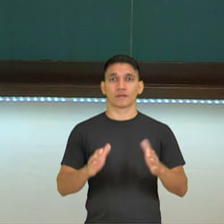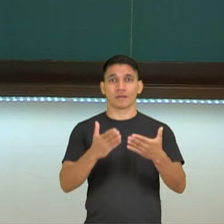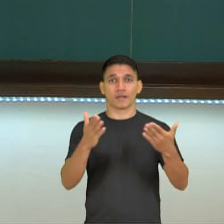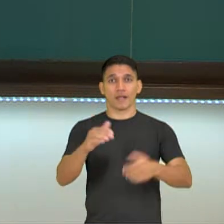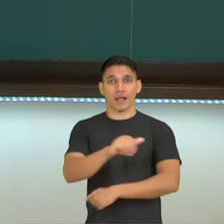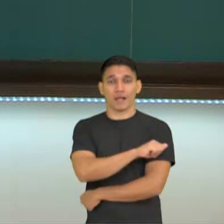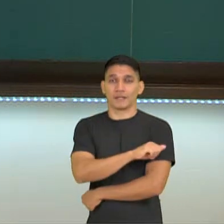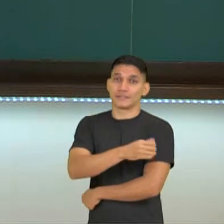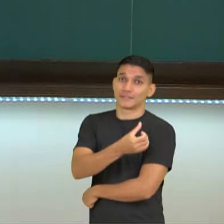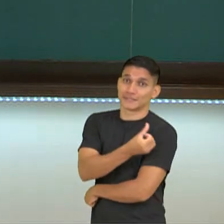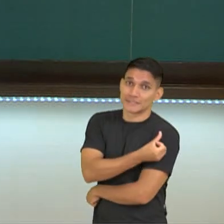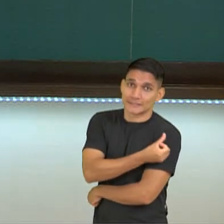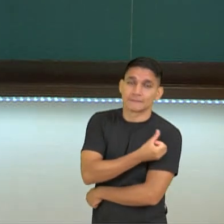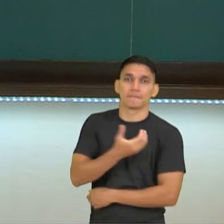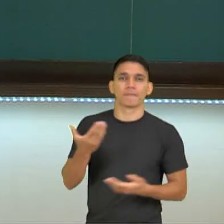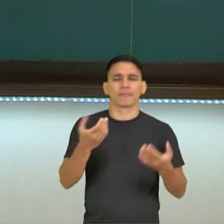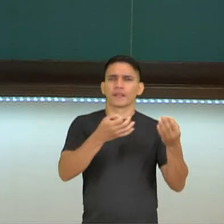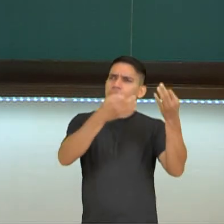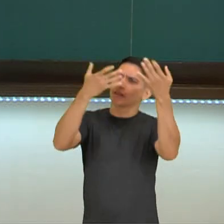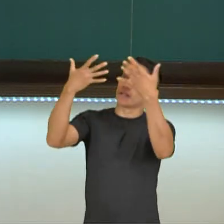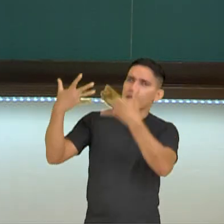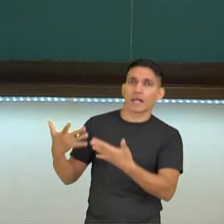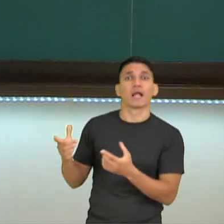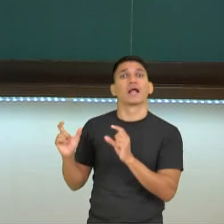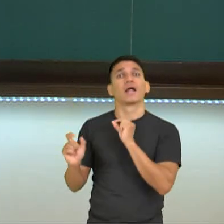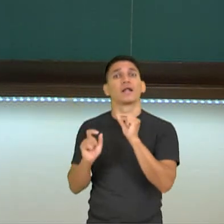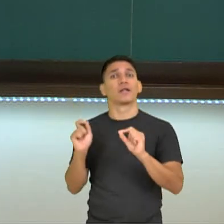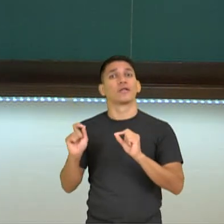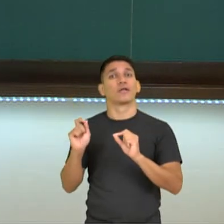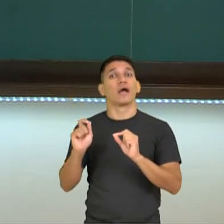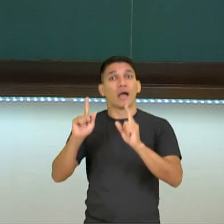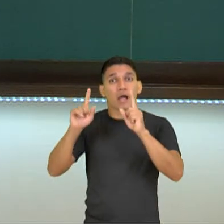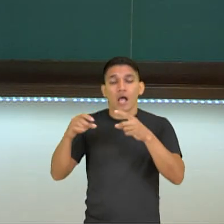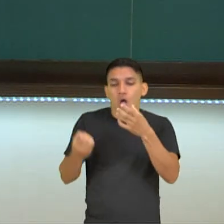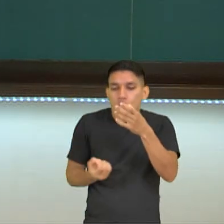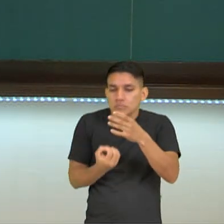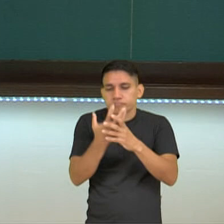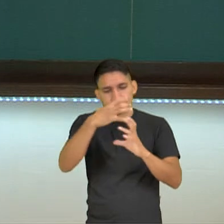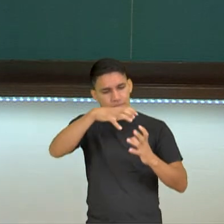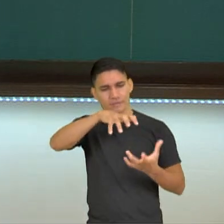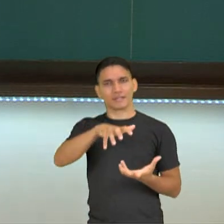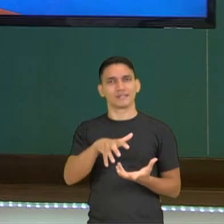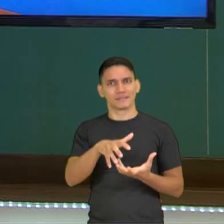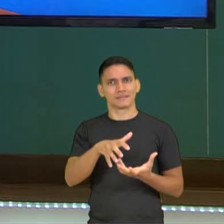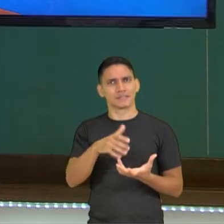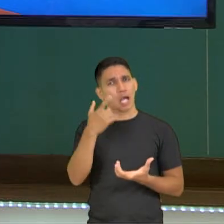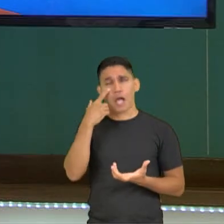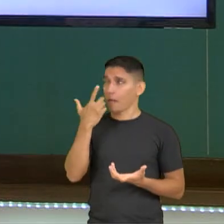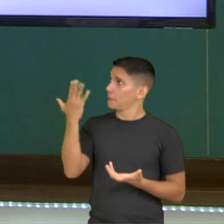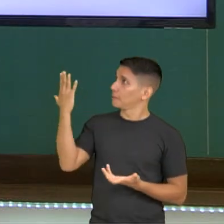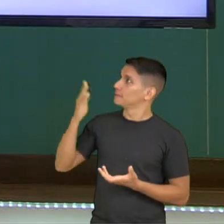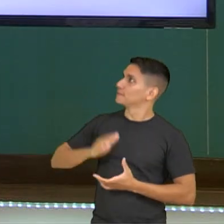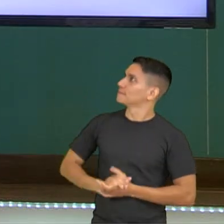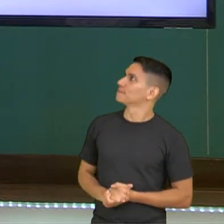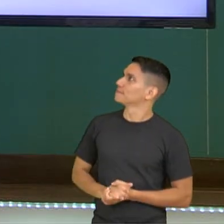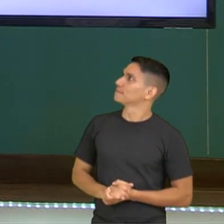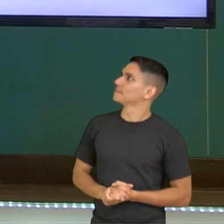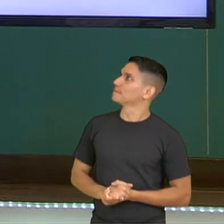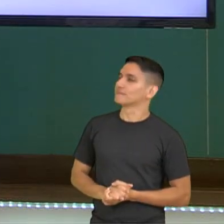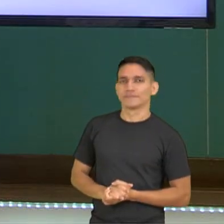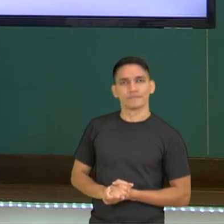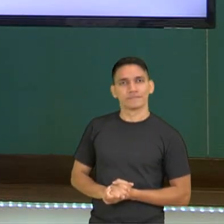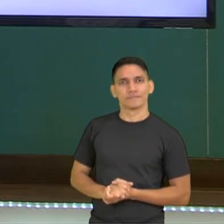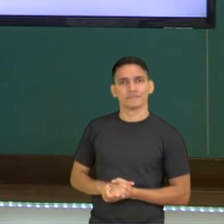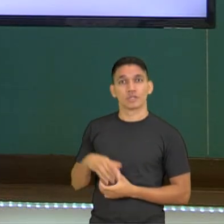Olá, estudantes do sexto ano. Nesse vídeo, nós vamos falar sobre a formação da Terra. Acompanhem comigo na tela.